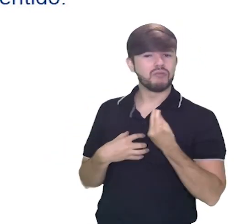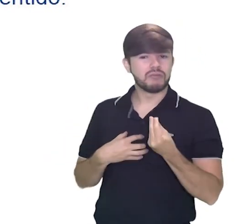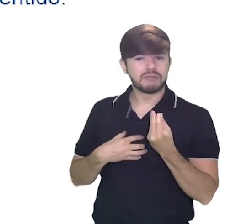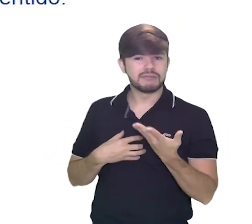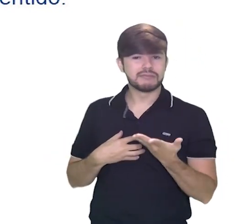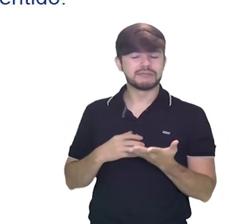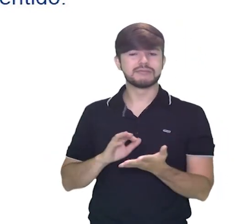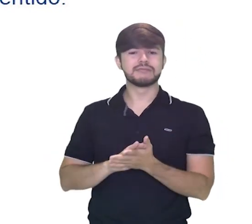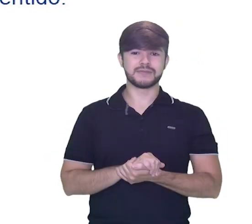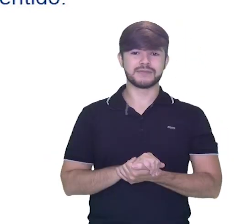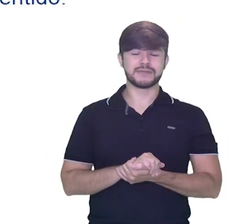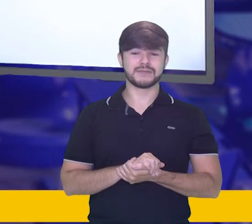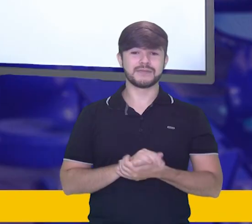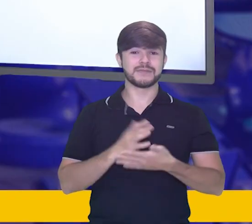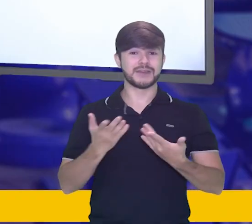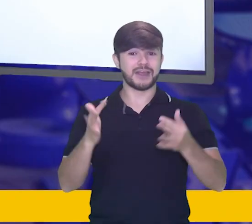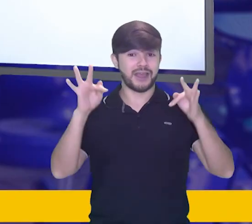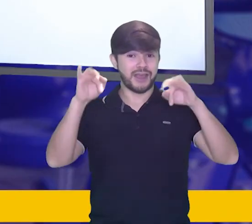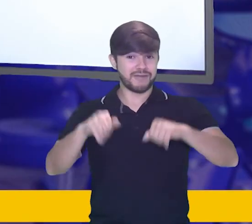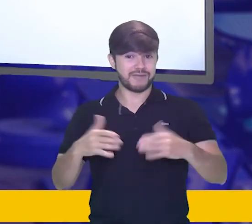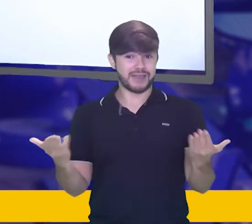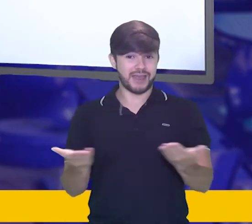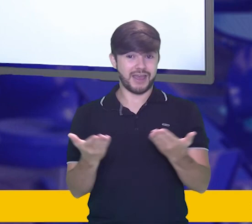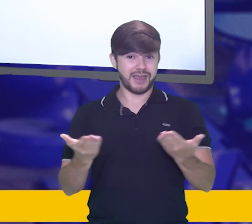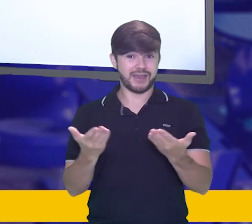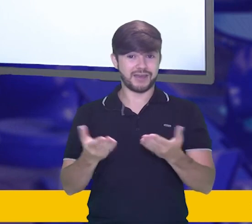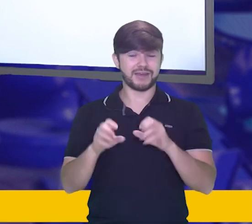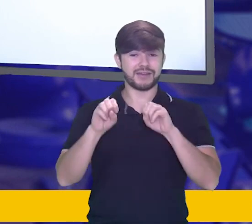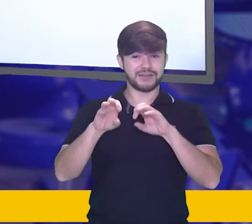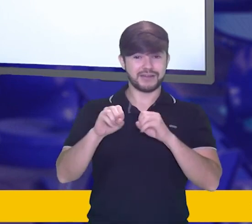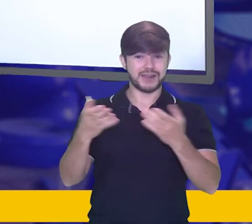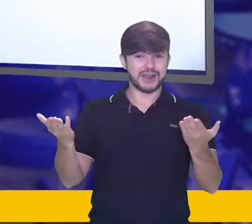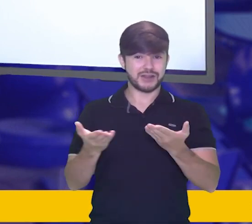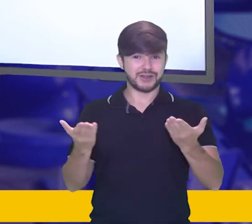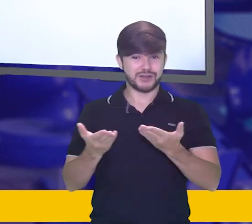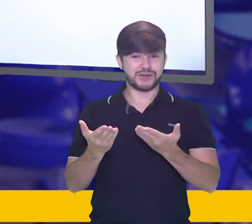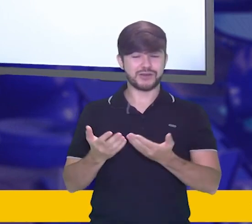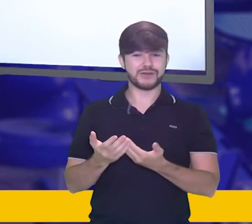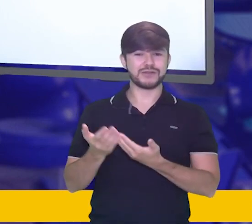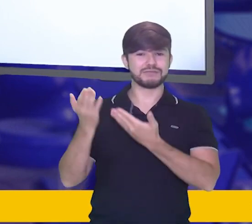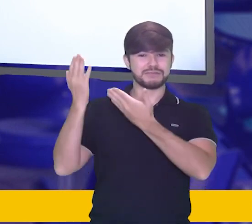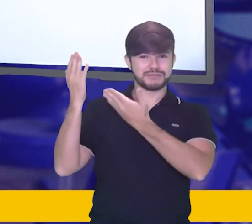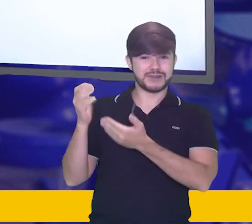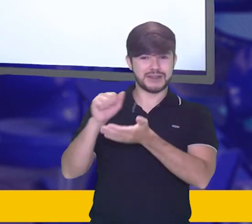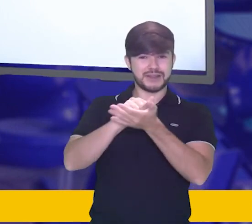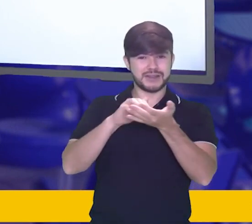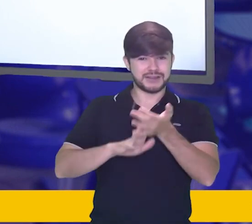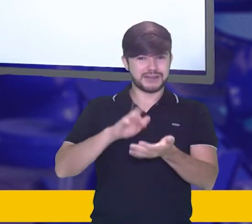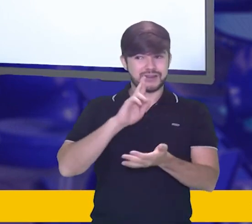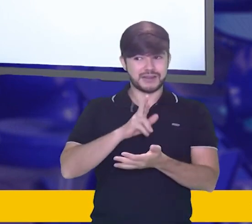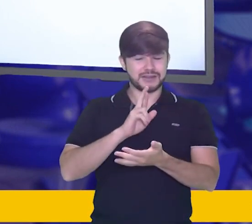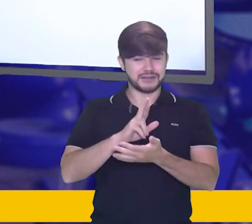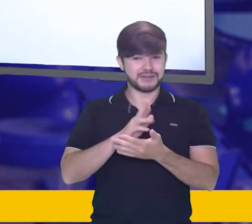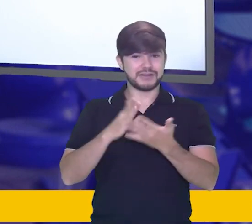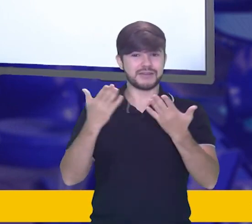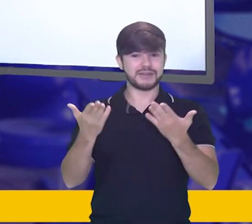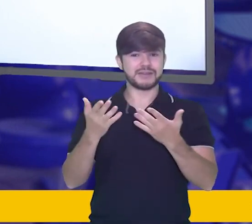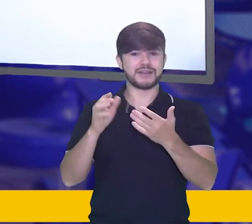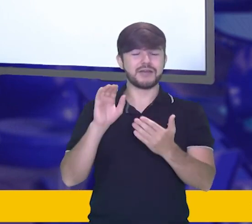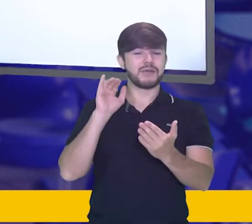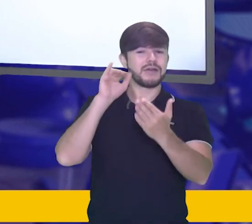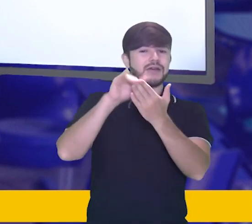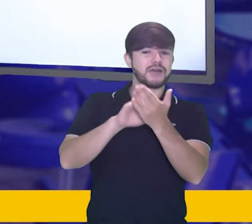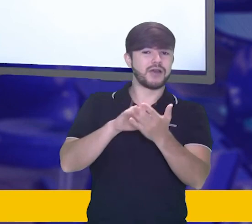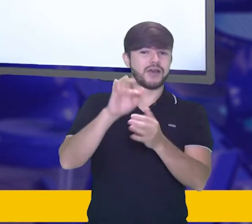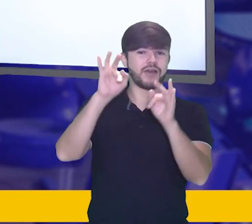que essa tradição traz para você. Finalizo por aqui com a aula de hoje, com os exercícios resolvidos, e a gente tem que